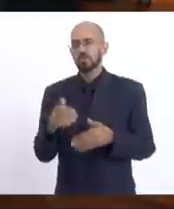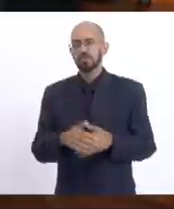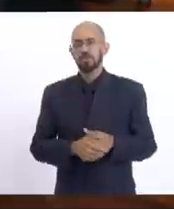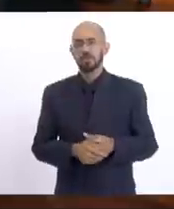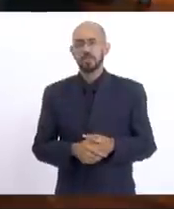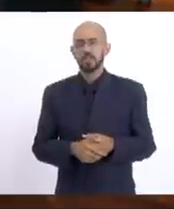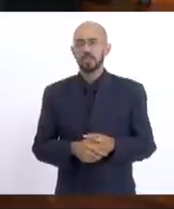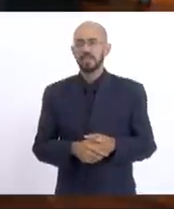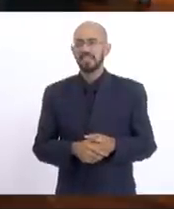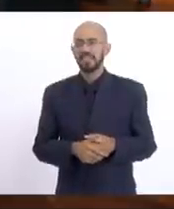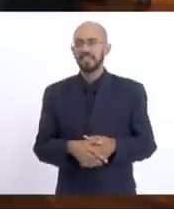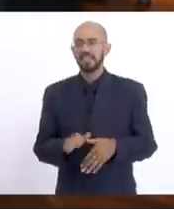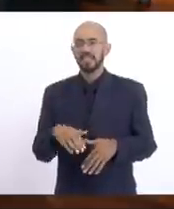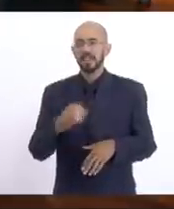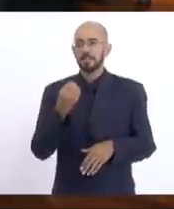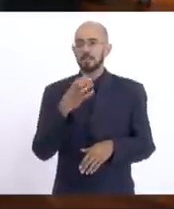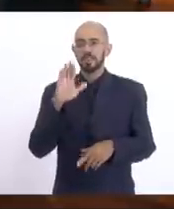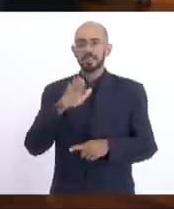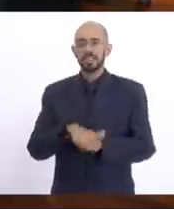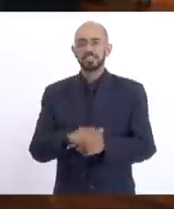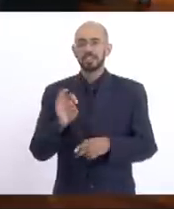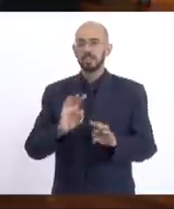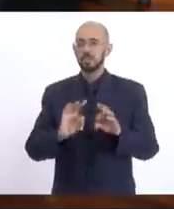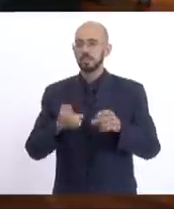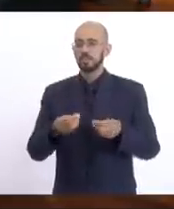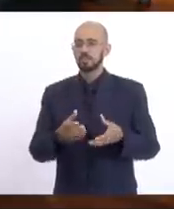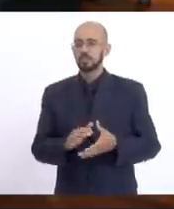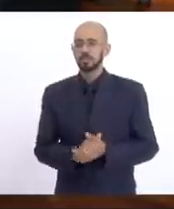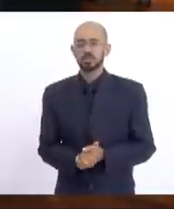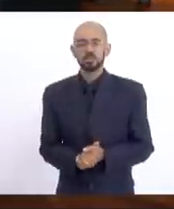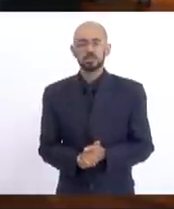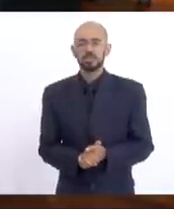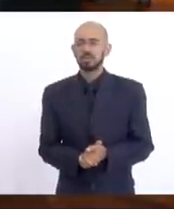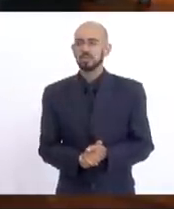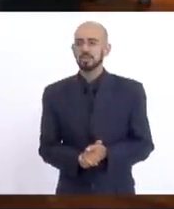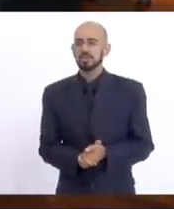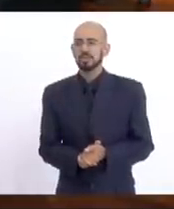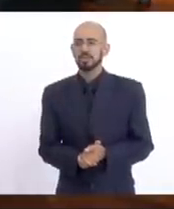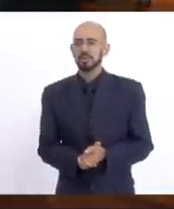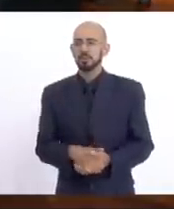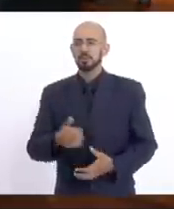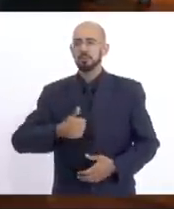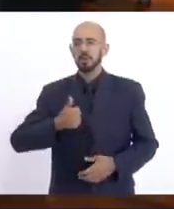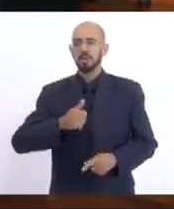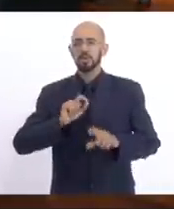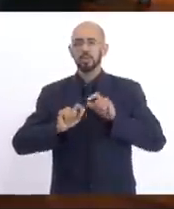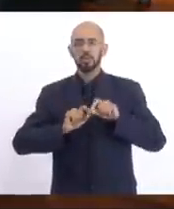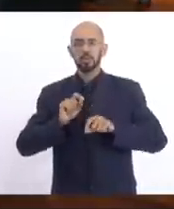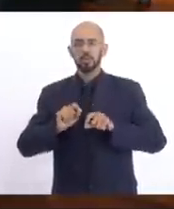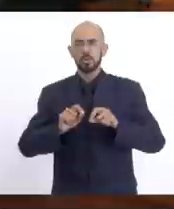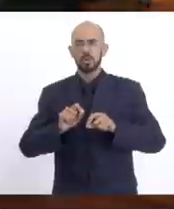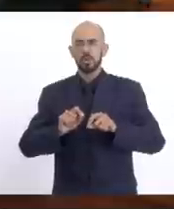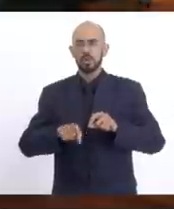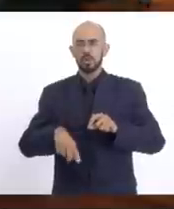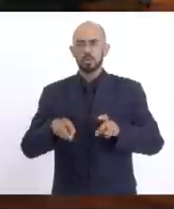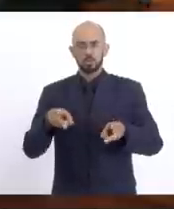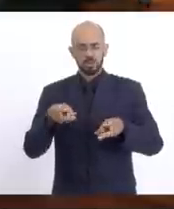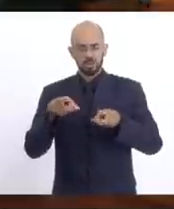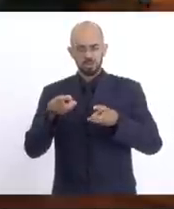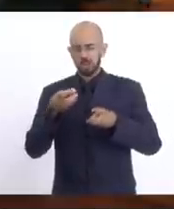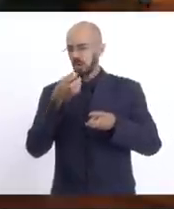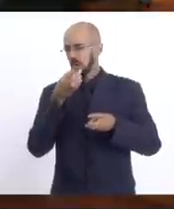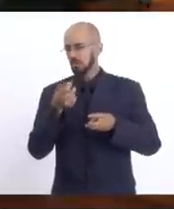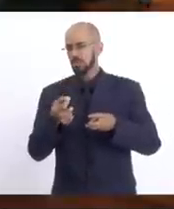Alô, boa tarde a todos, a todas. Presidente, primeiro que, ouvindo aqui atentamente,